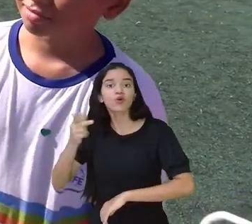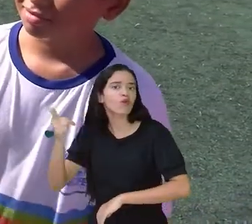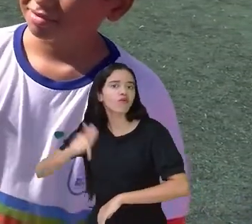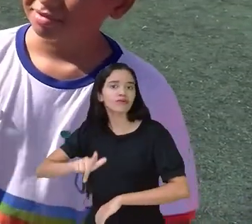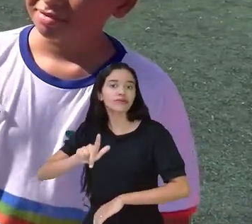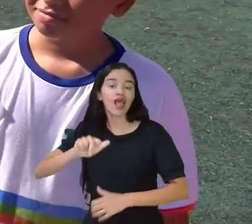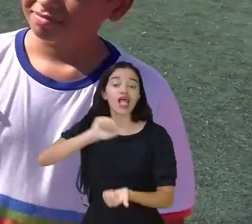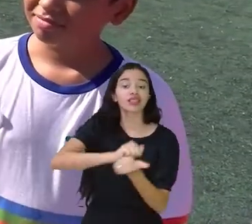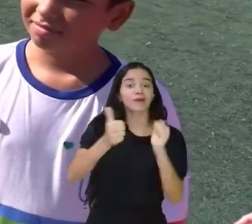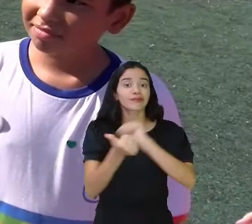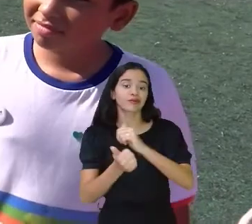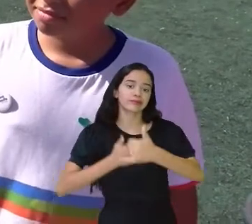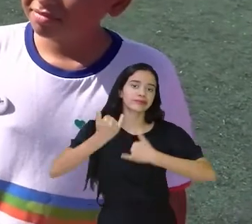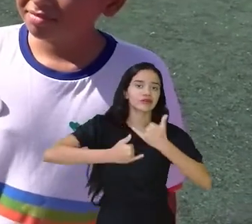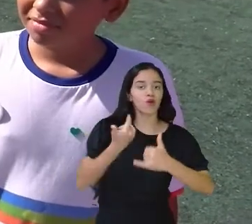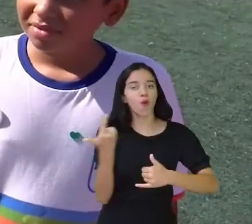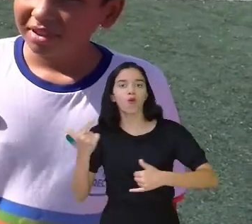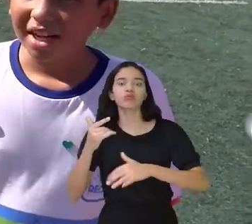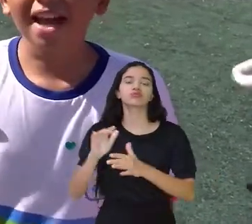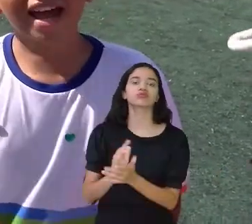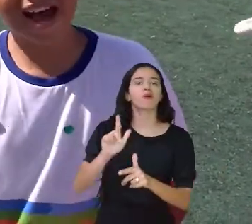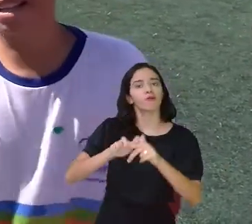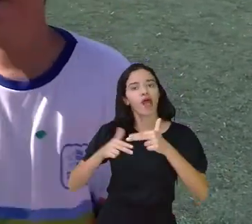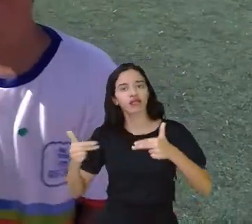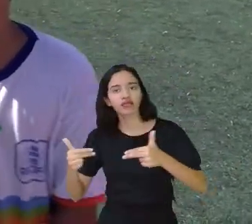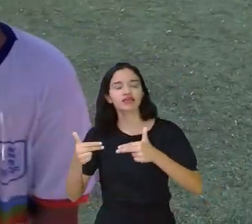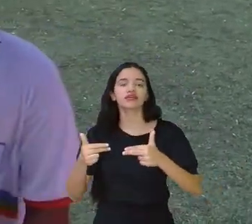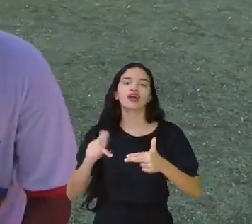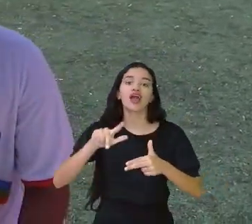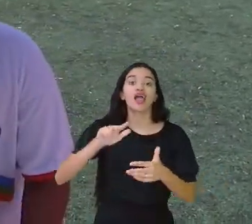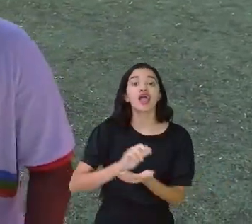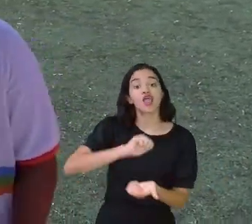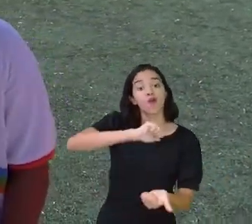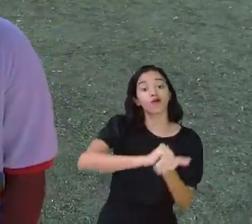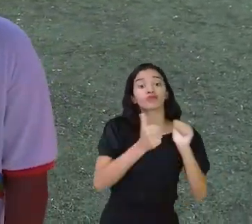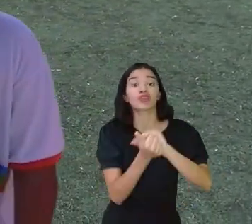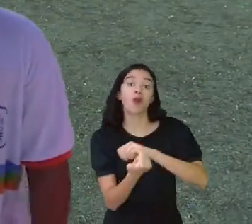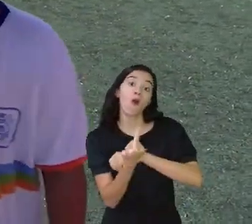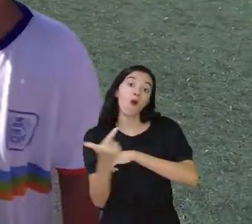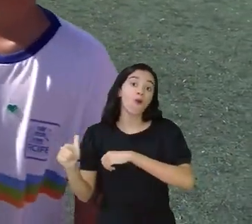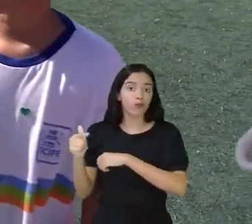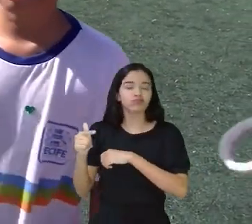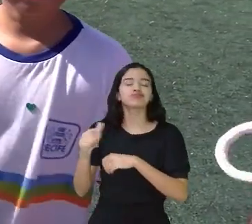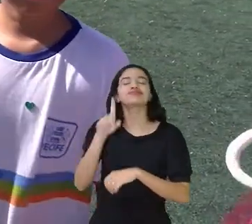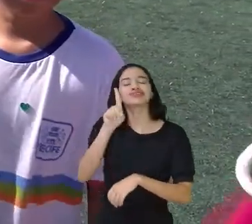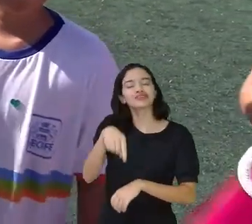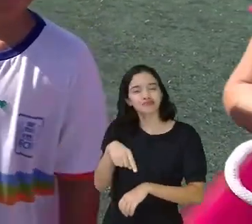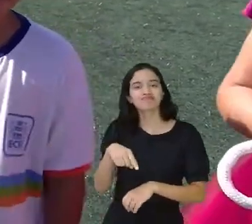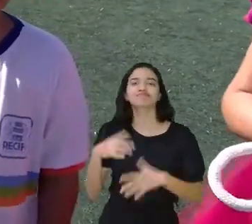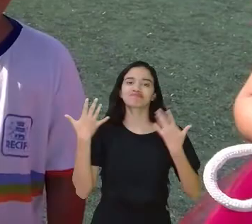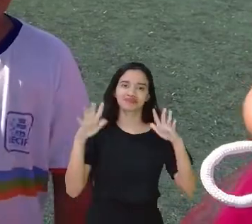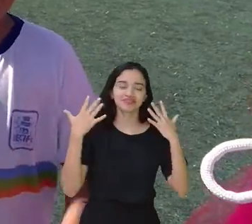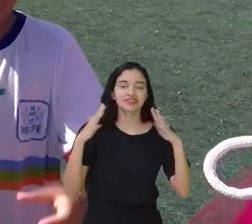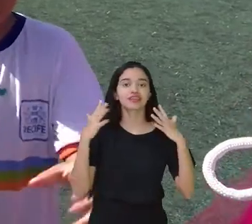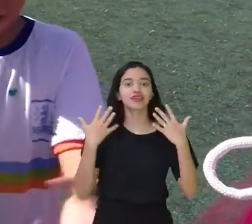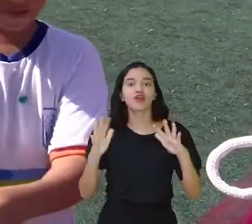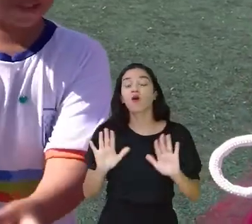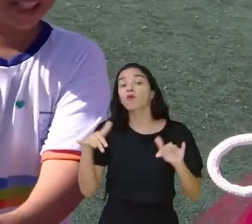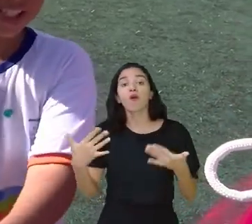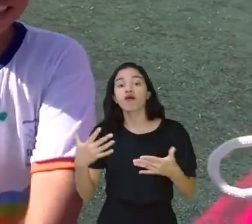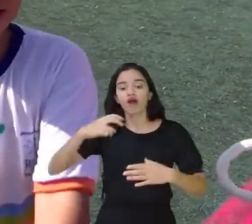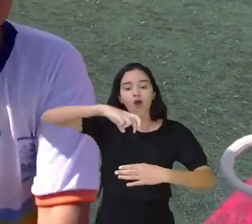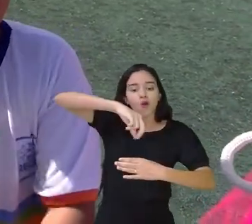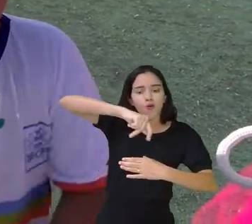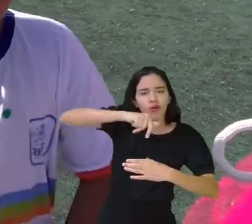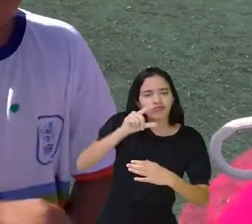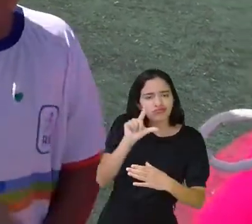essa brincadeira usando outro material? E readaptei usando outro material. Isso, a garrafa, qual foi o material? Né? Uma